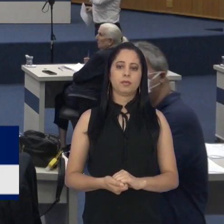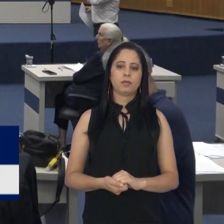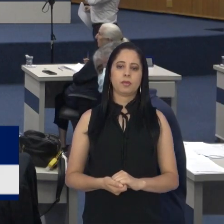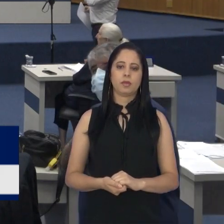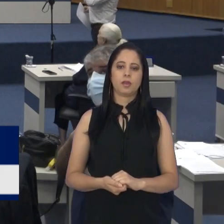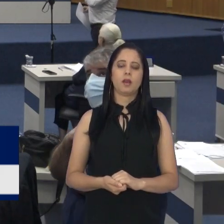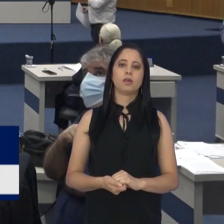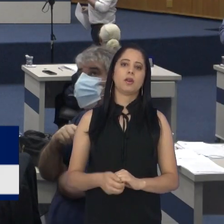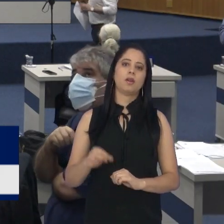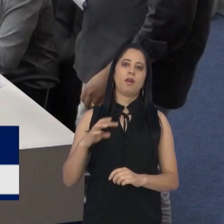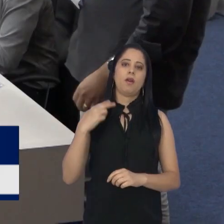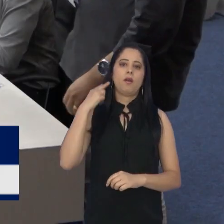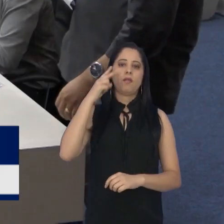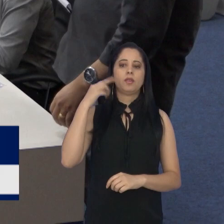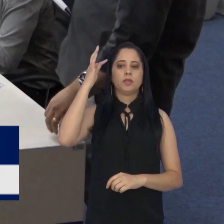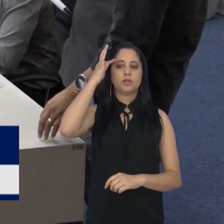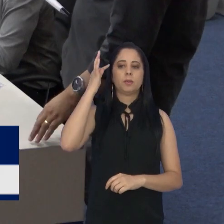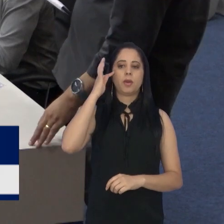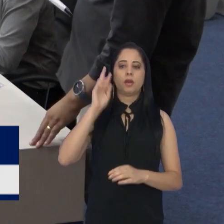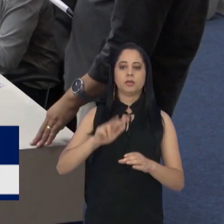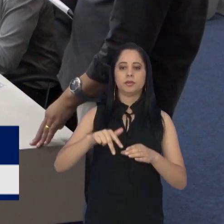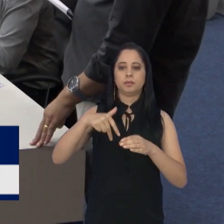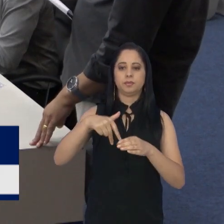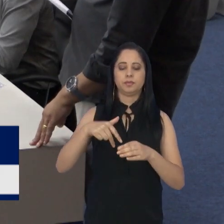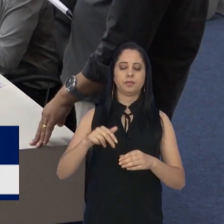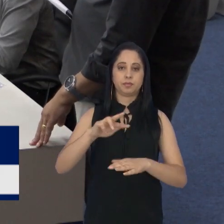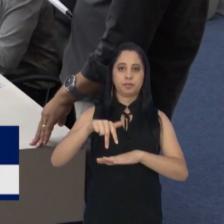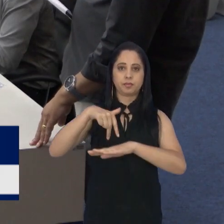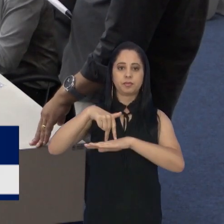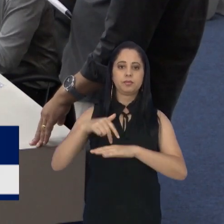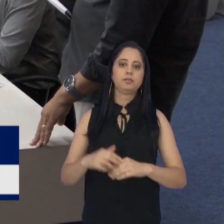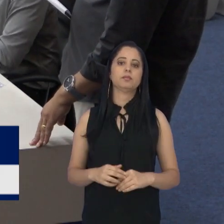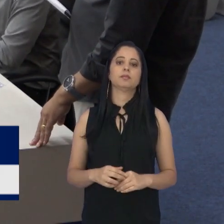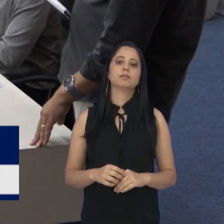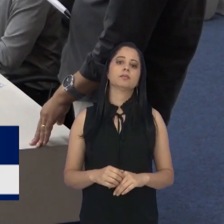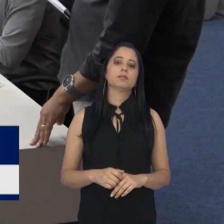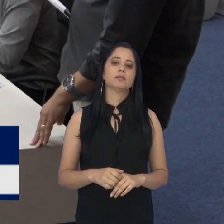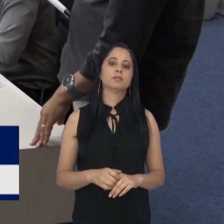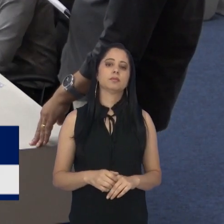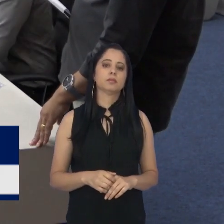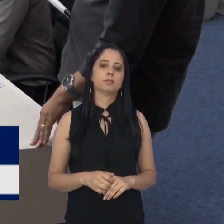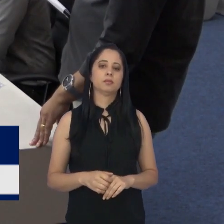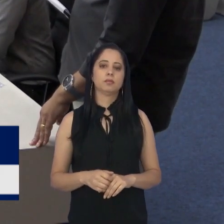encaminhamento de votação, o vereador Tomás Henrique. Presidente, caminhar o voto